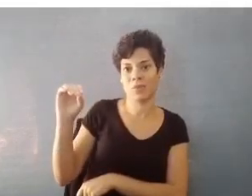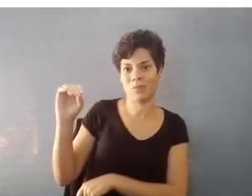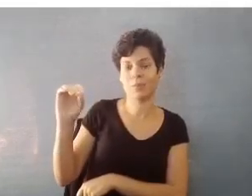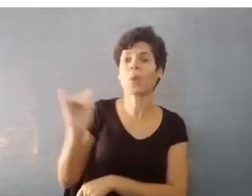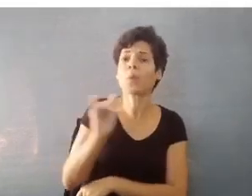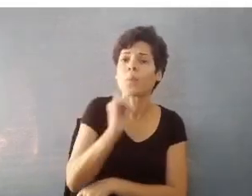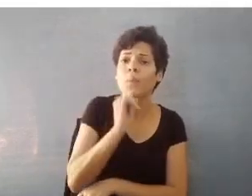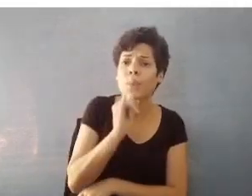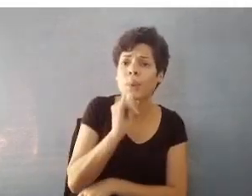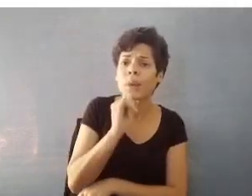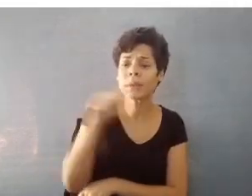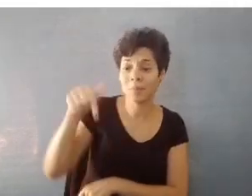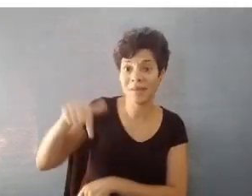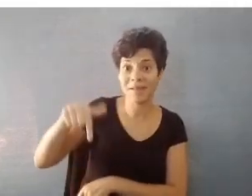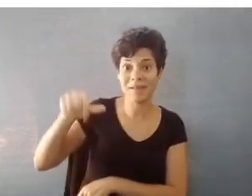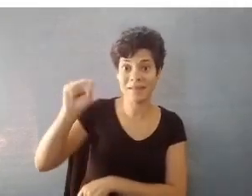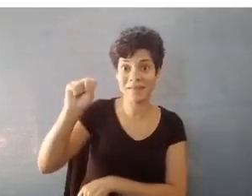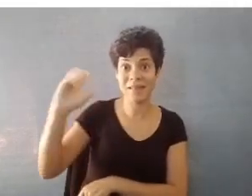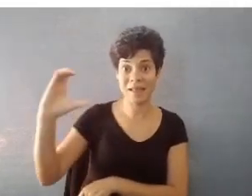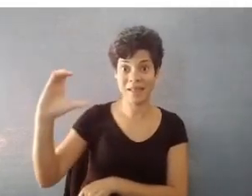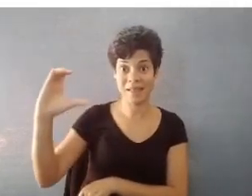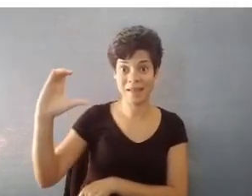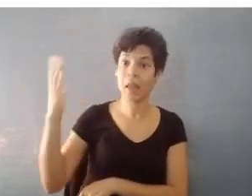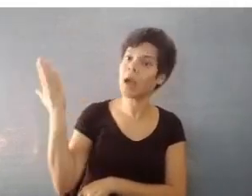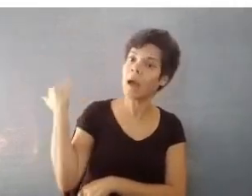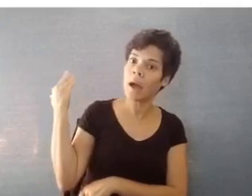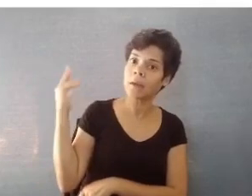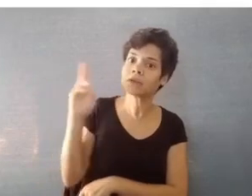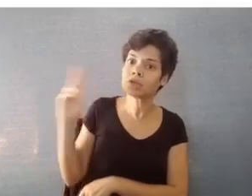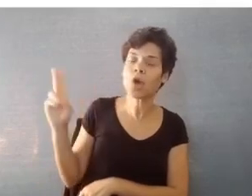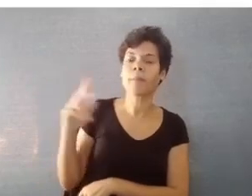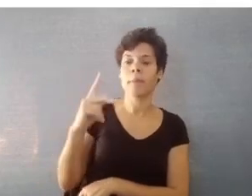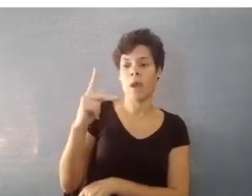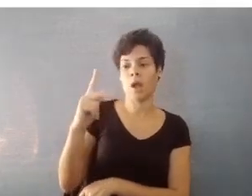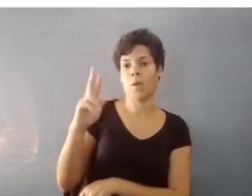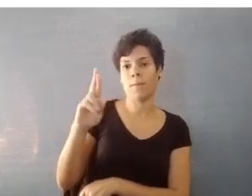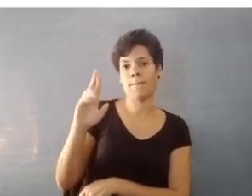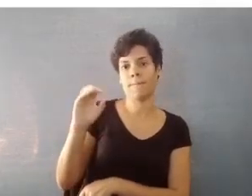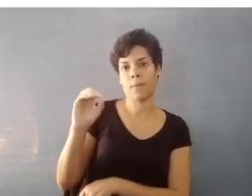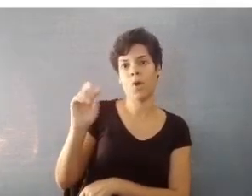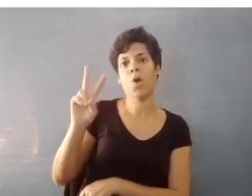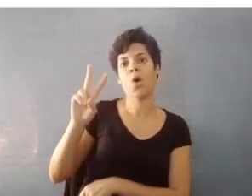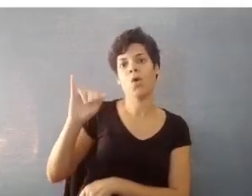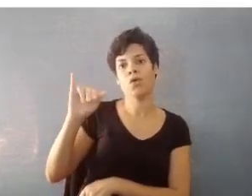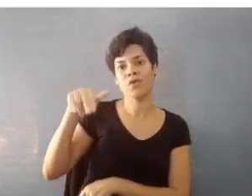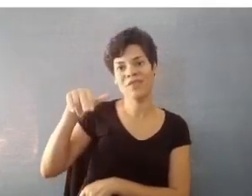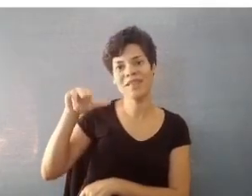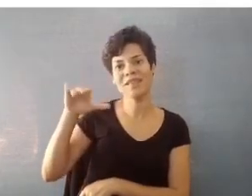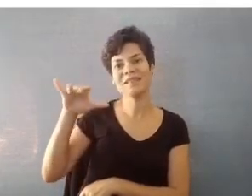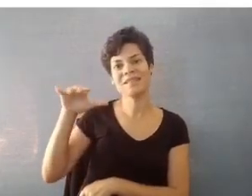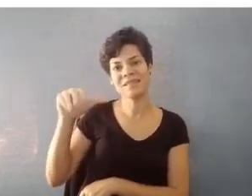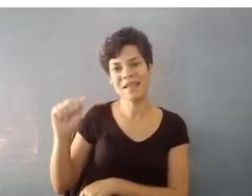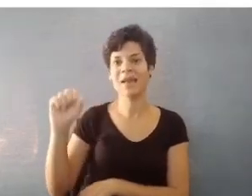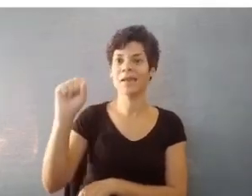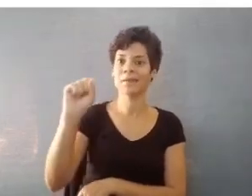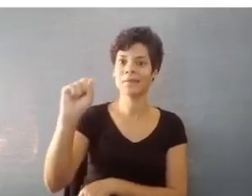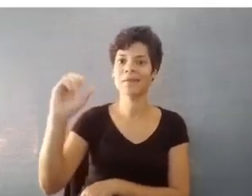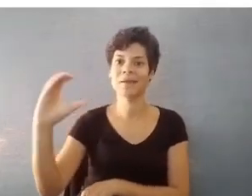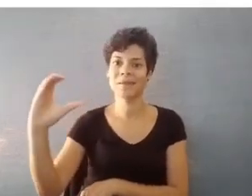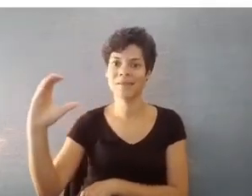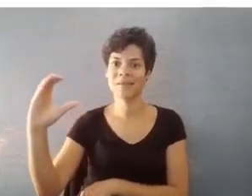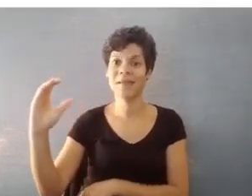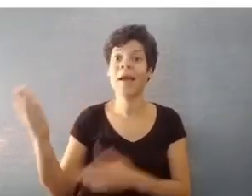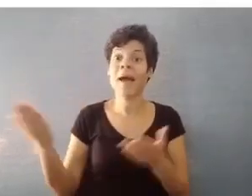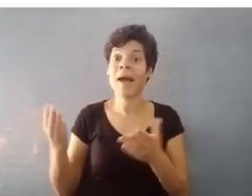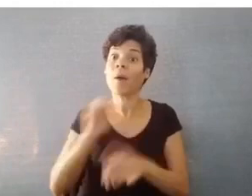Santa Catarina, por exemplo, deixou de ser província de Santa Catarina e passou a ser